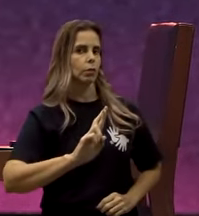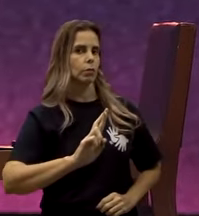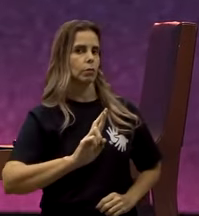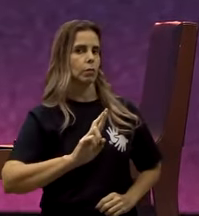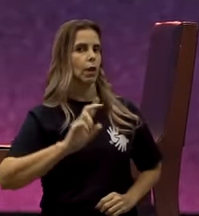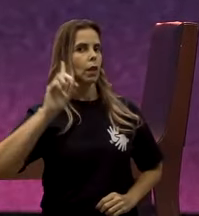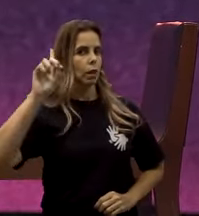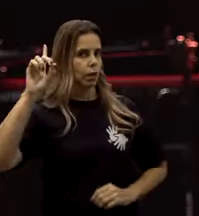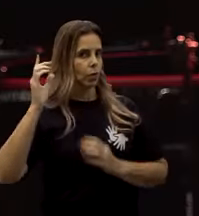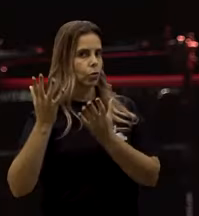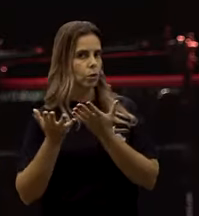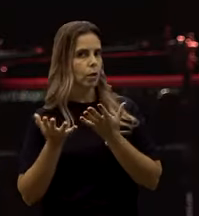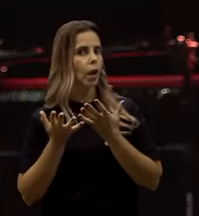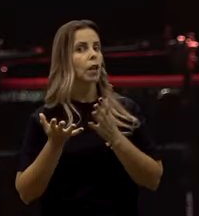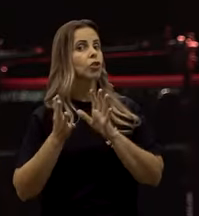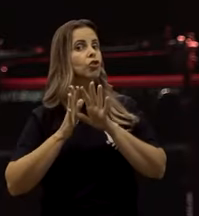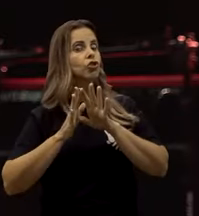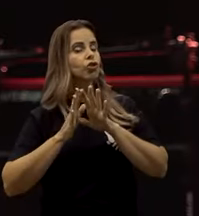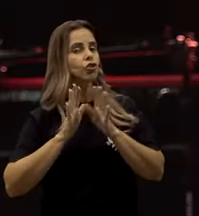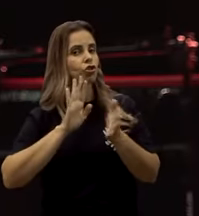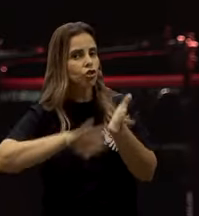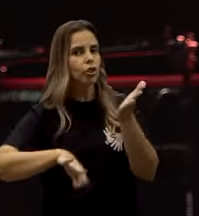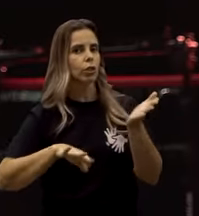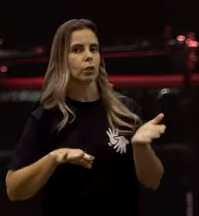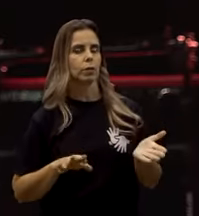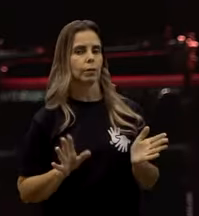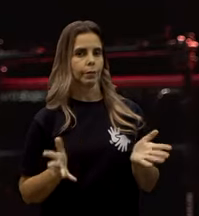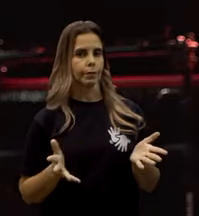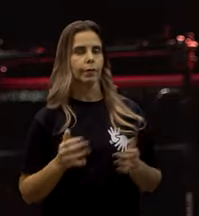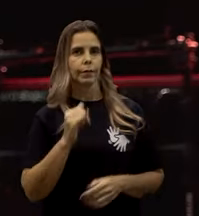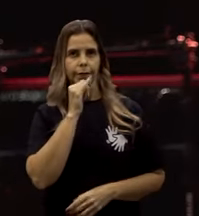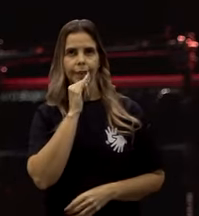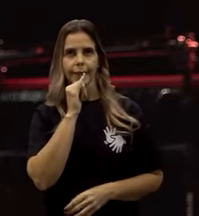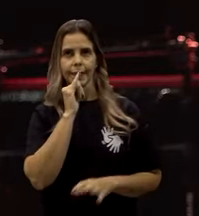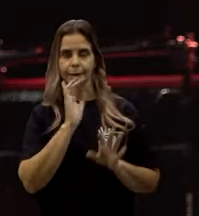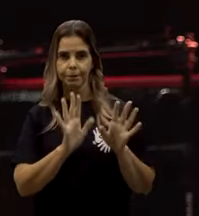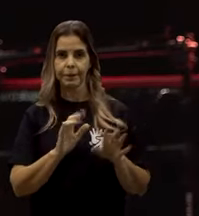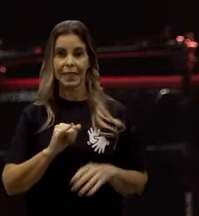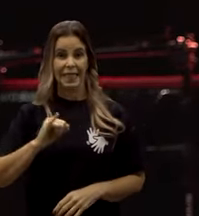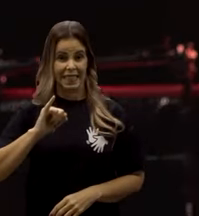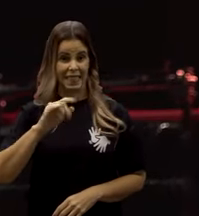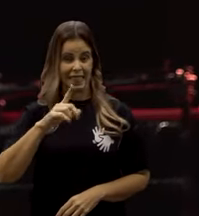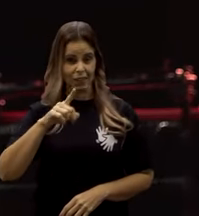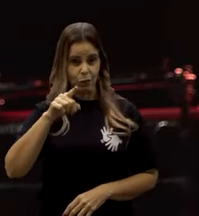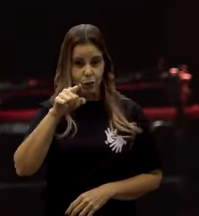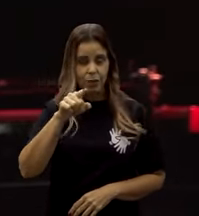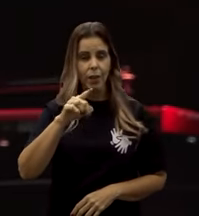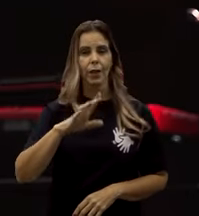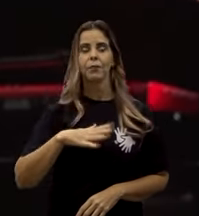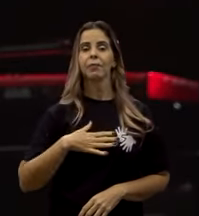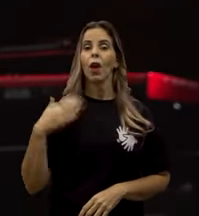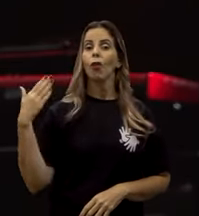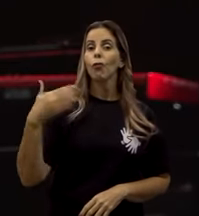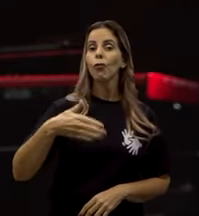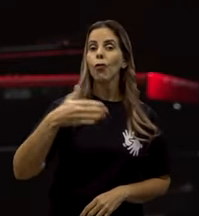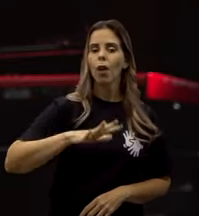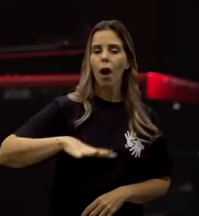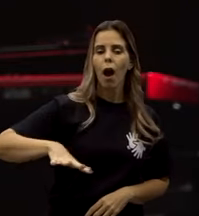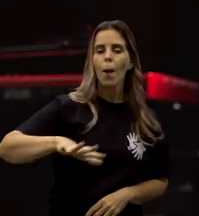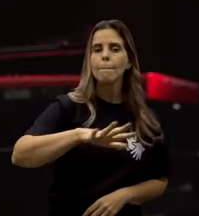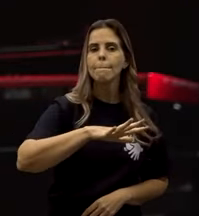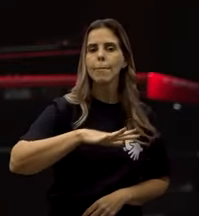colocam que os lugares e os ambientes colocam inclusive deixa eu dar uma palavra aqui se o ambiente que você frequenta não aceita respeita